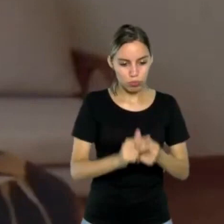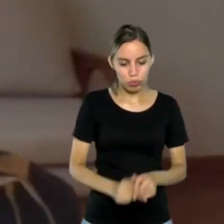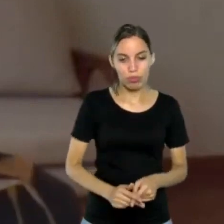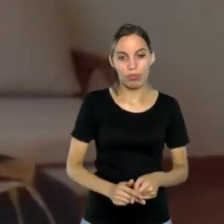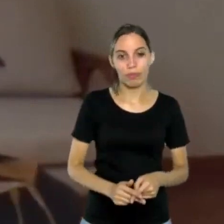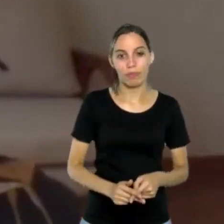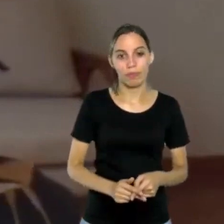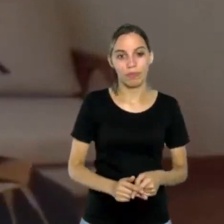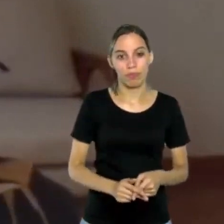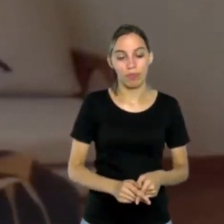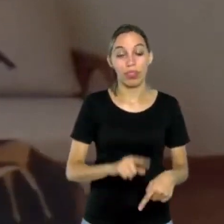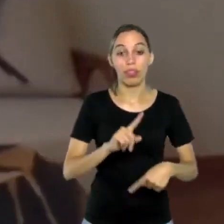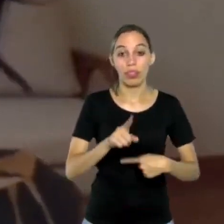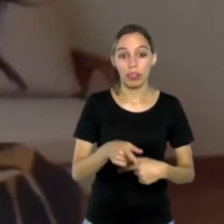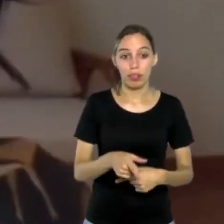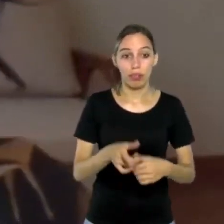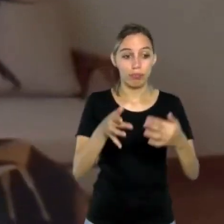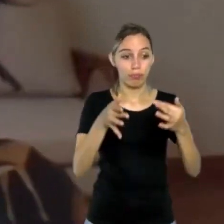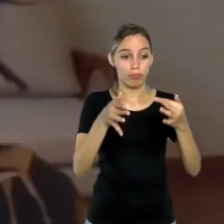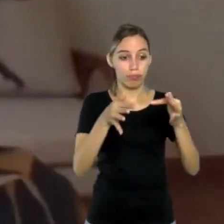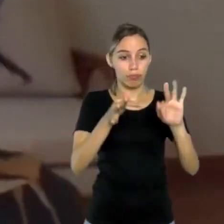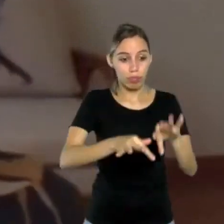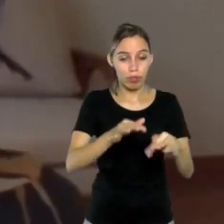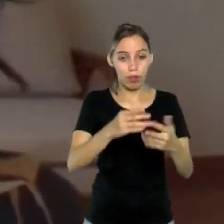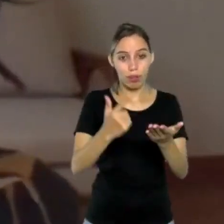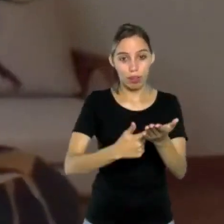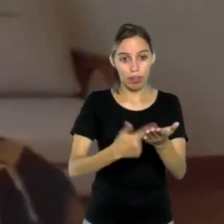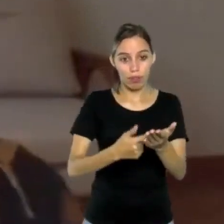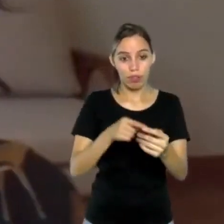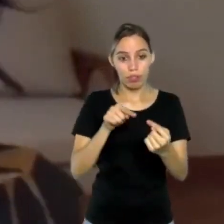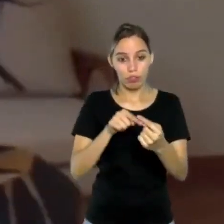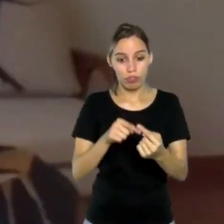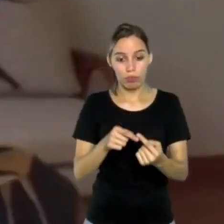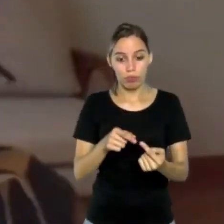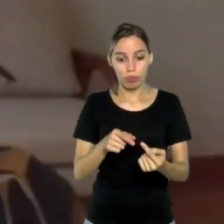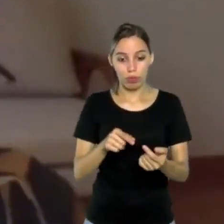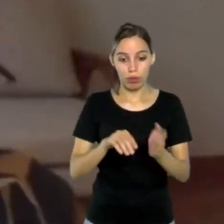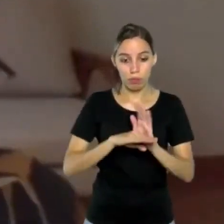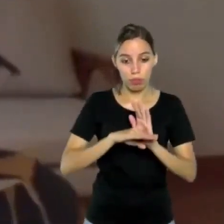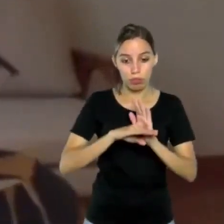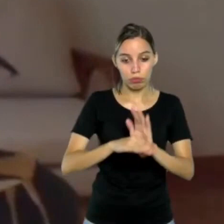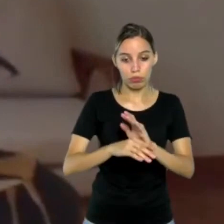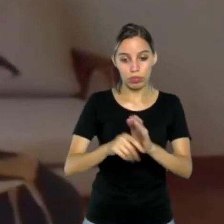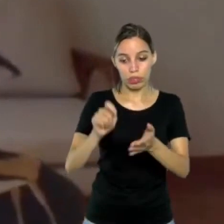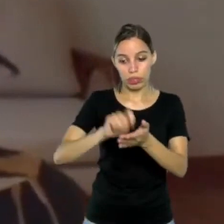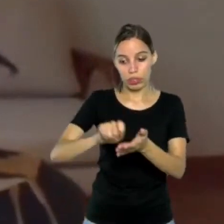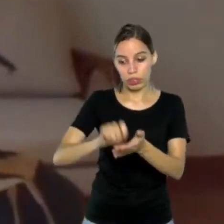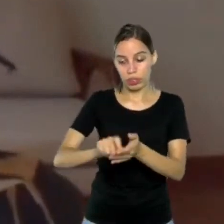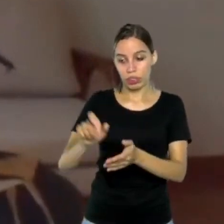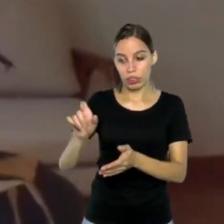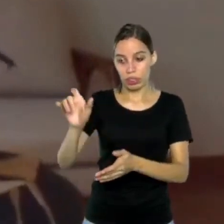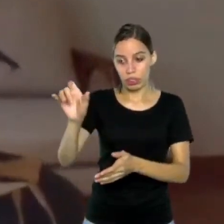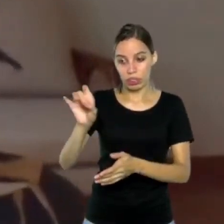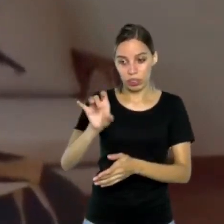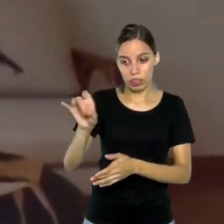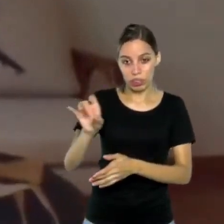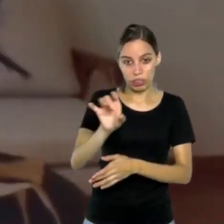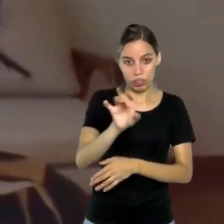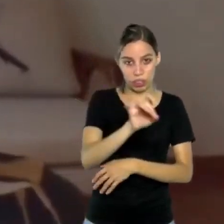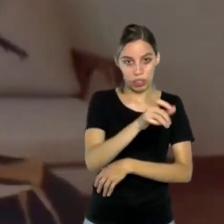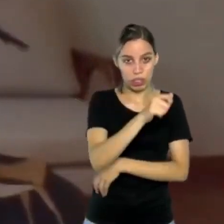chegou, no final das contas, num formato que é um formato de acompanhamento do processo de escrita de cada um que está lá.